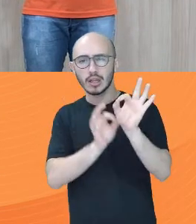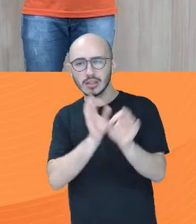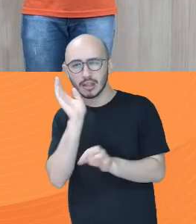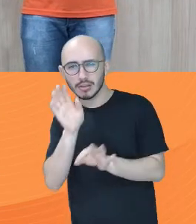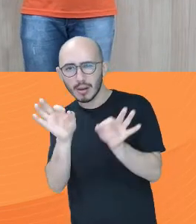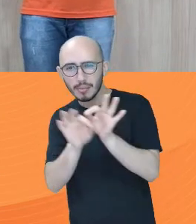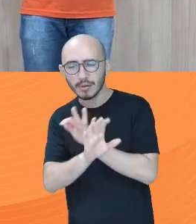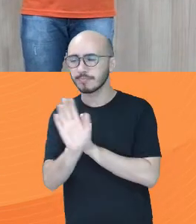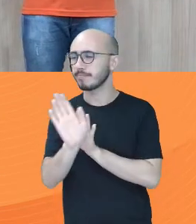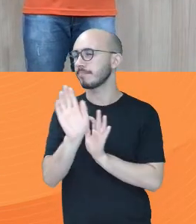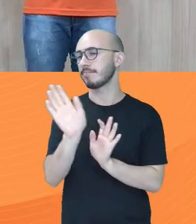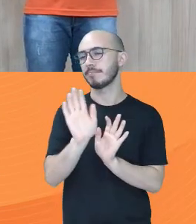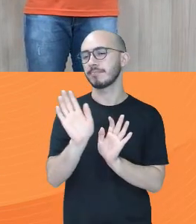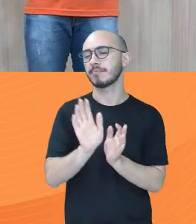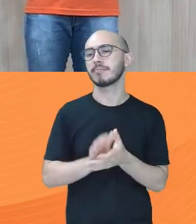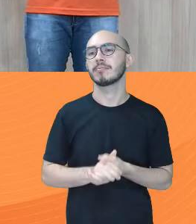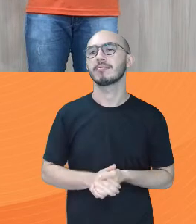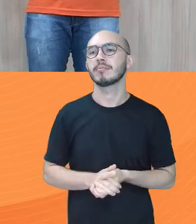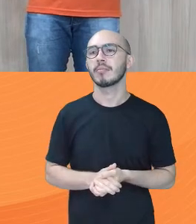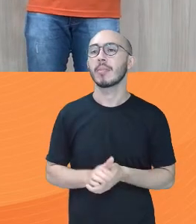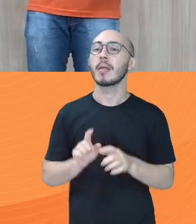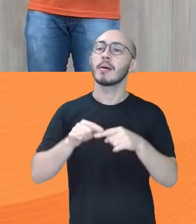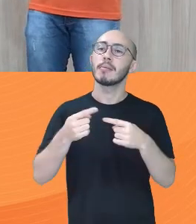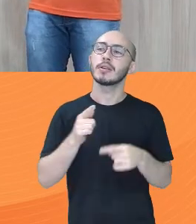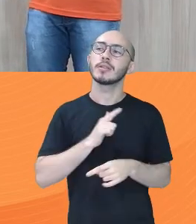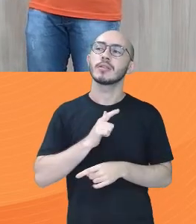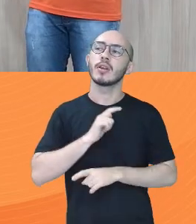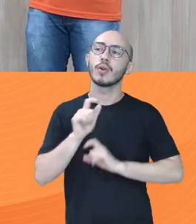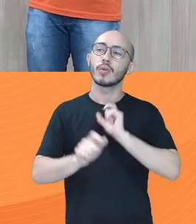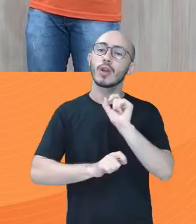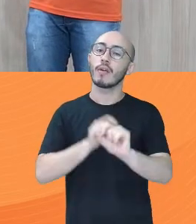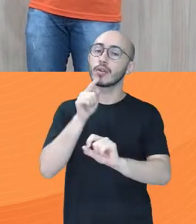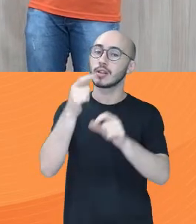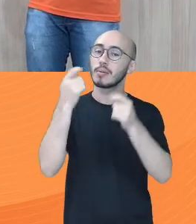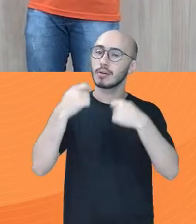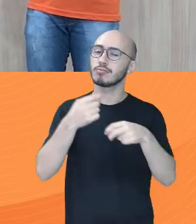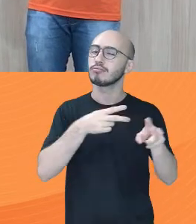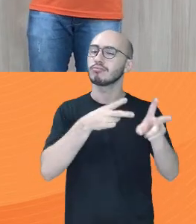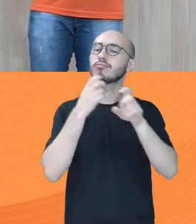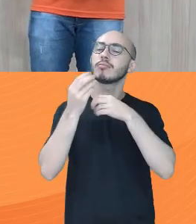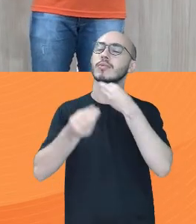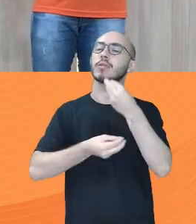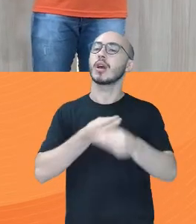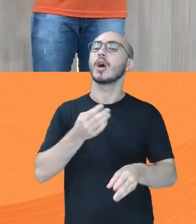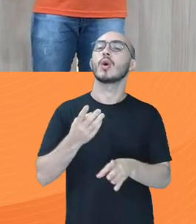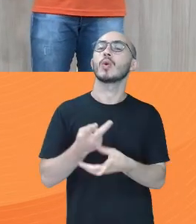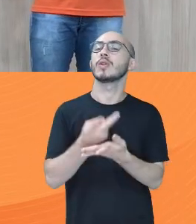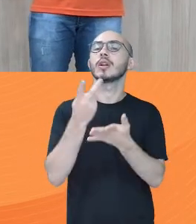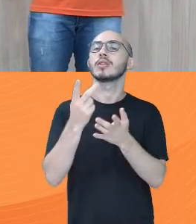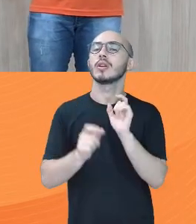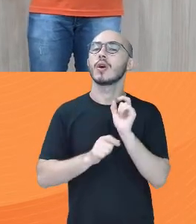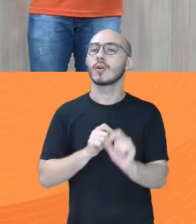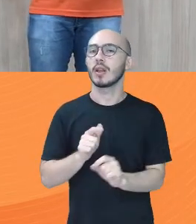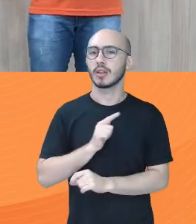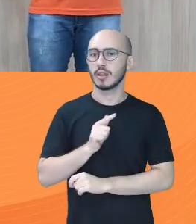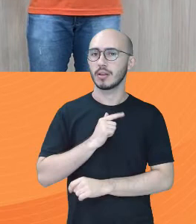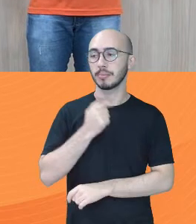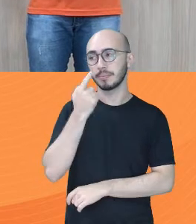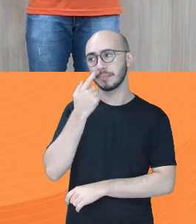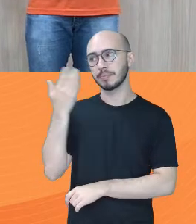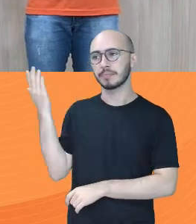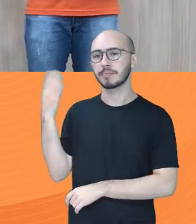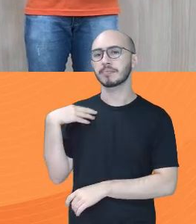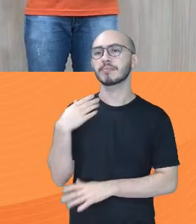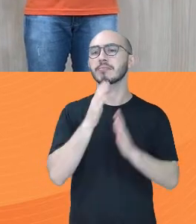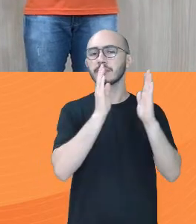que e frequência, certo? Mas você precisa identificar o que é que está acontecendo aí em relação a